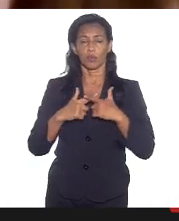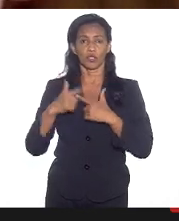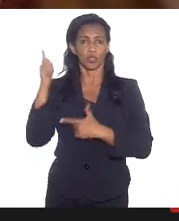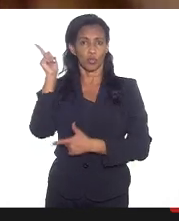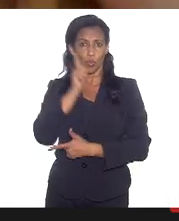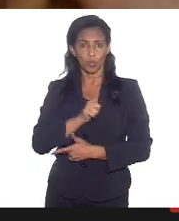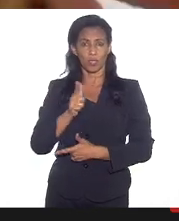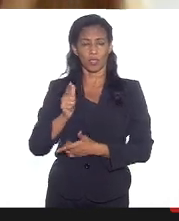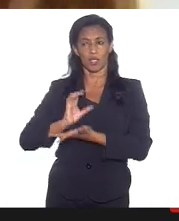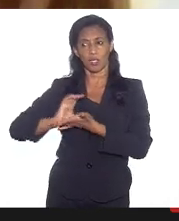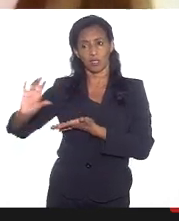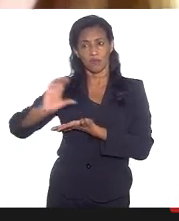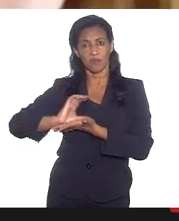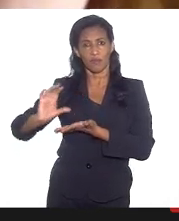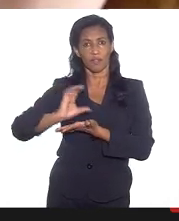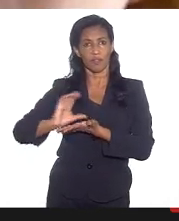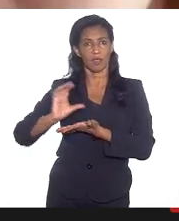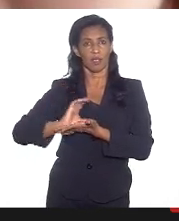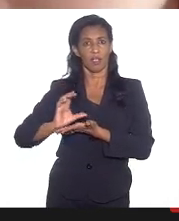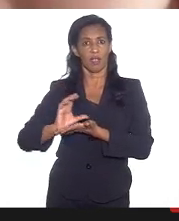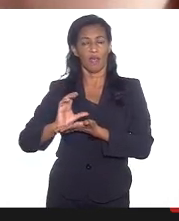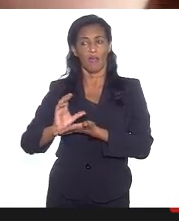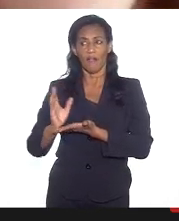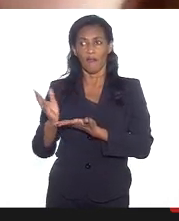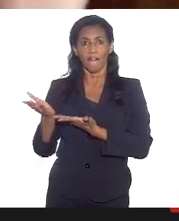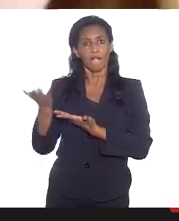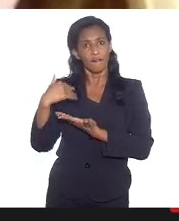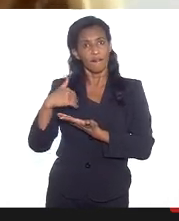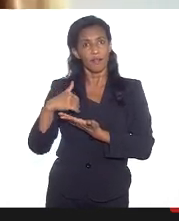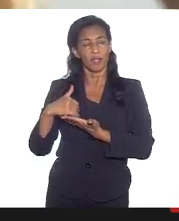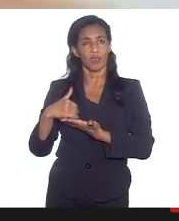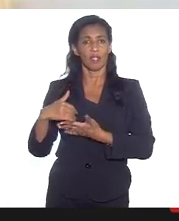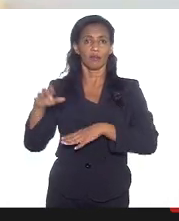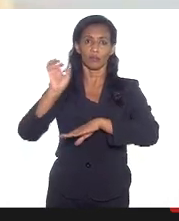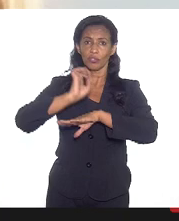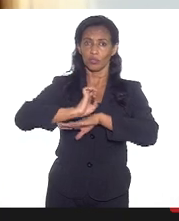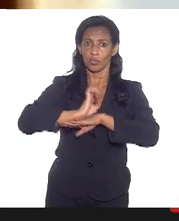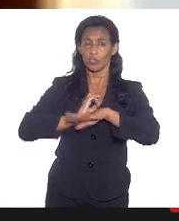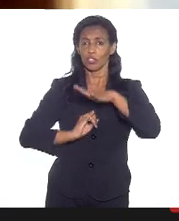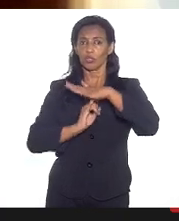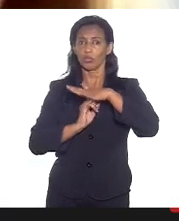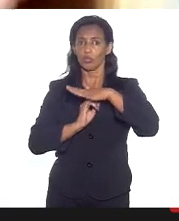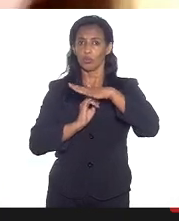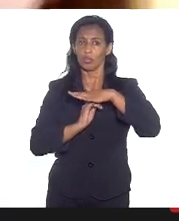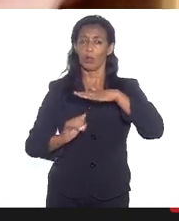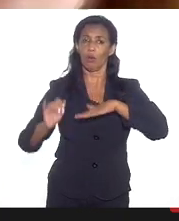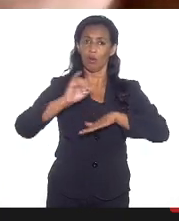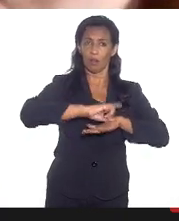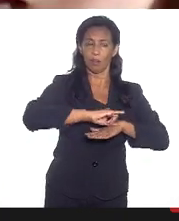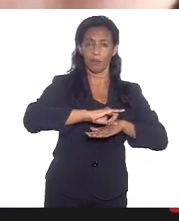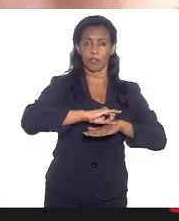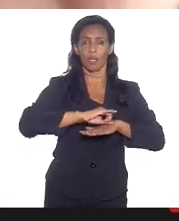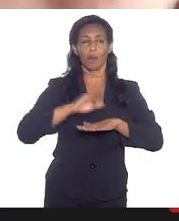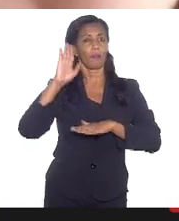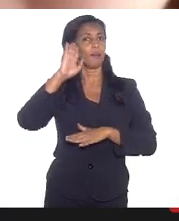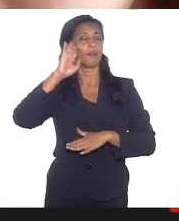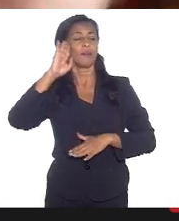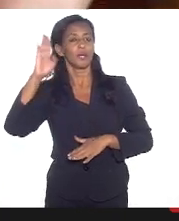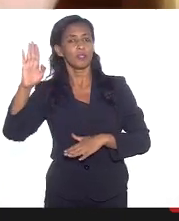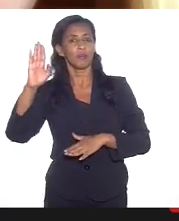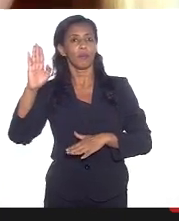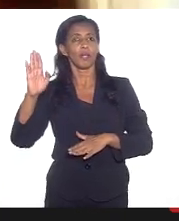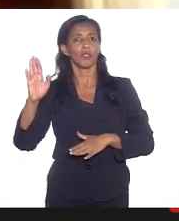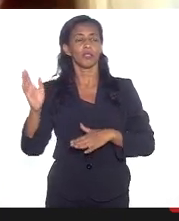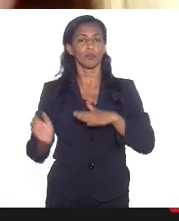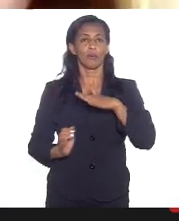esses investimentos venham para as nossas estaduais, né, para as nossas instituições fluminenses como um todo, mas principalmente também para as